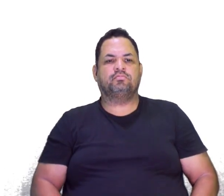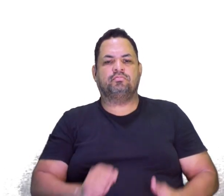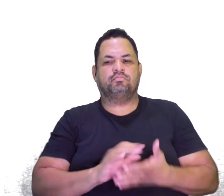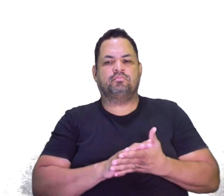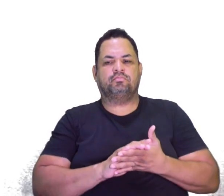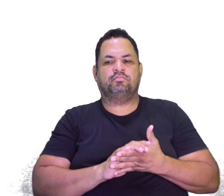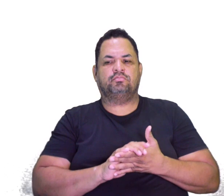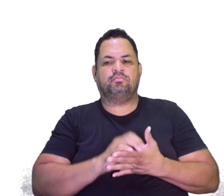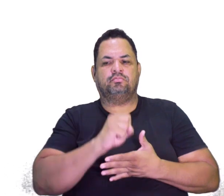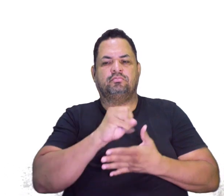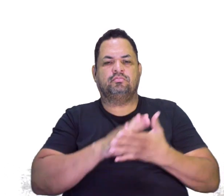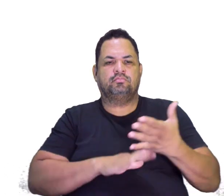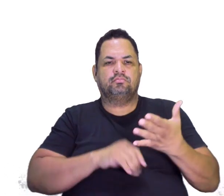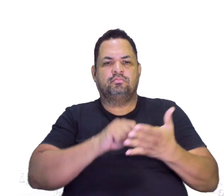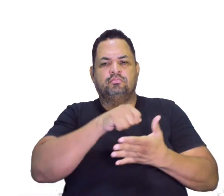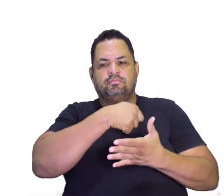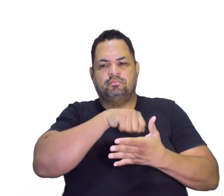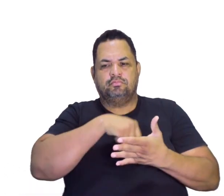discursiva